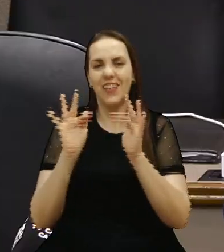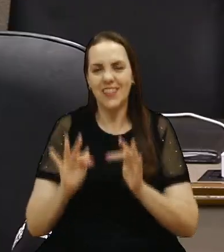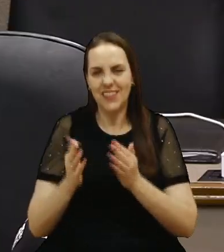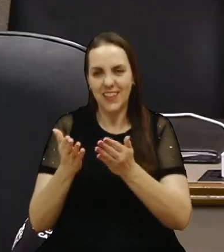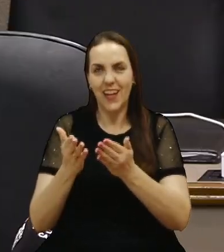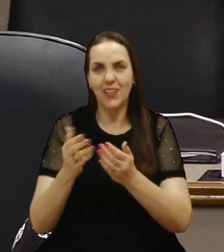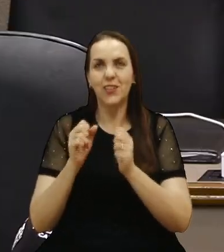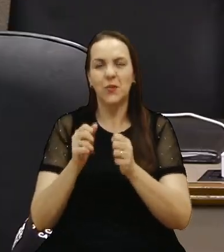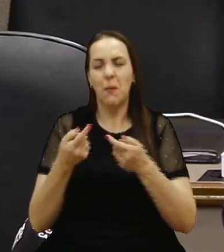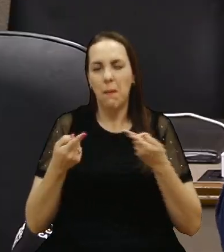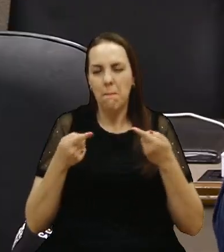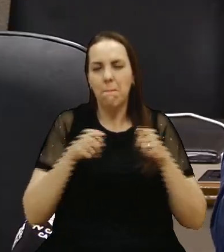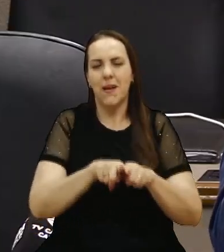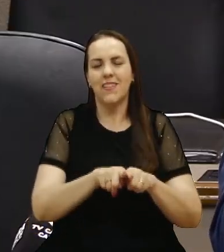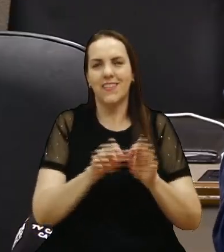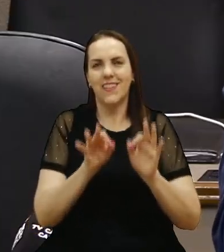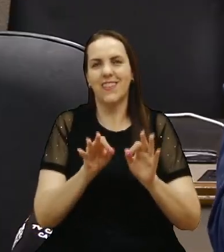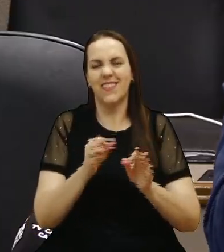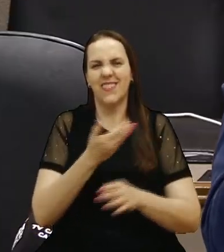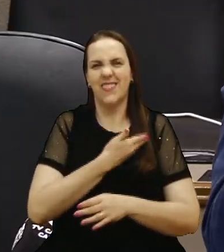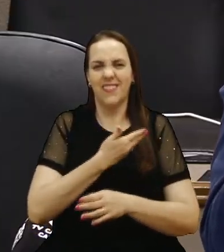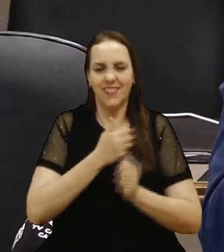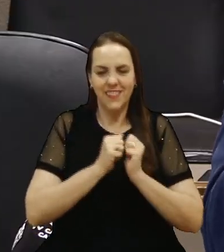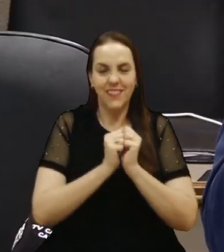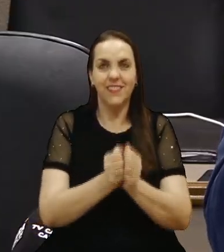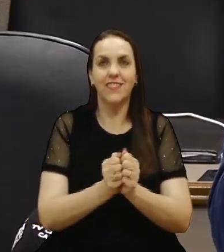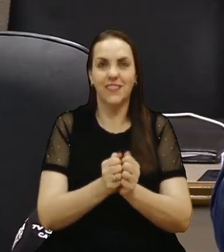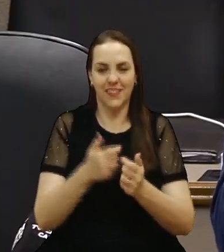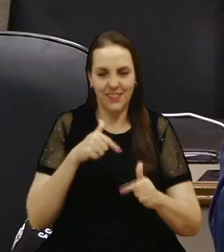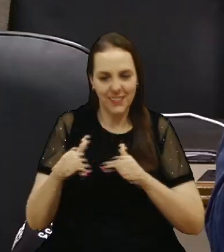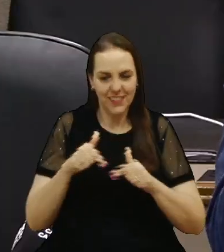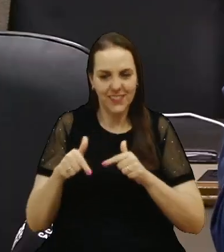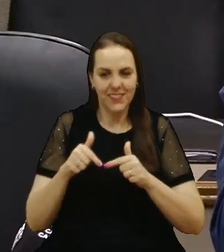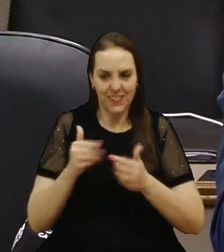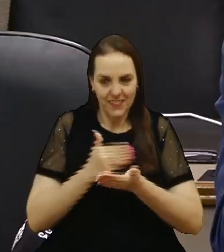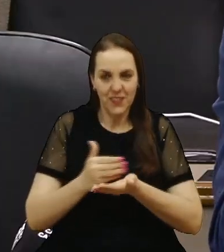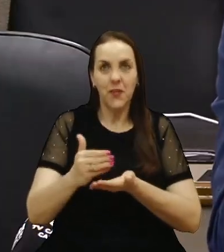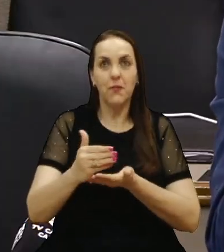uma parcerona e a gente tem vivido junto desde que começamos a trabalhar. Tu, desde